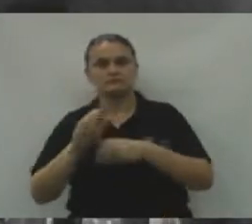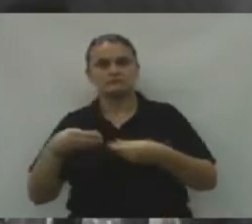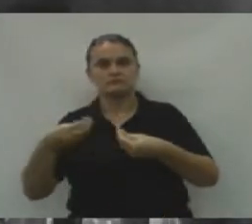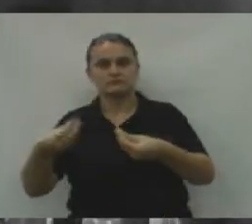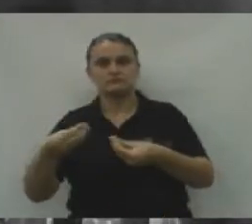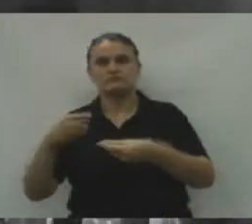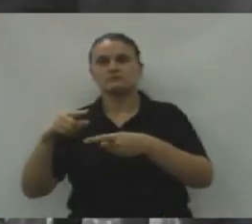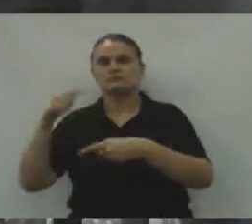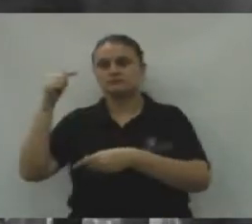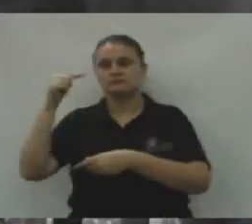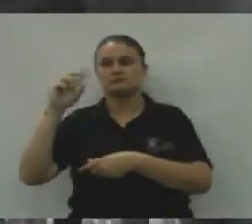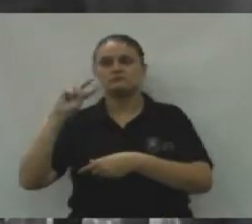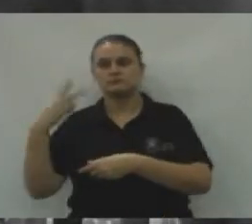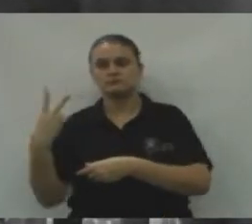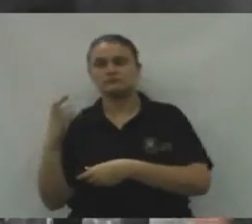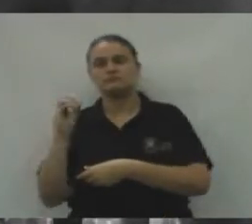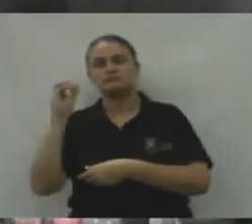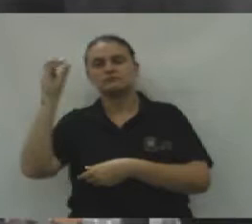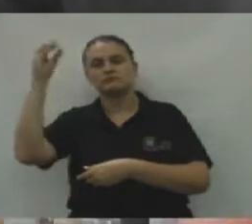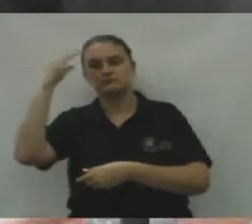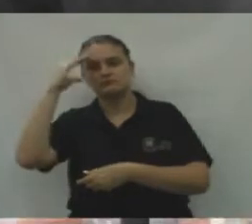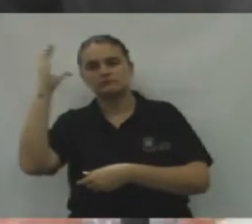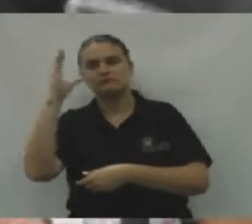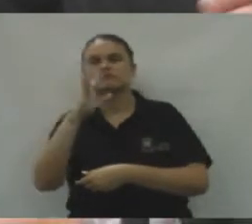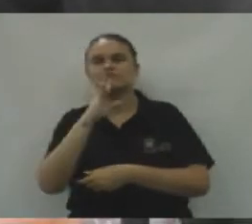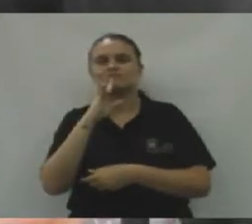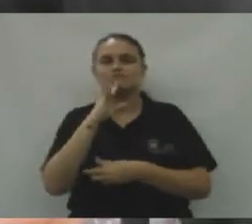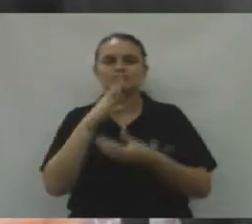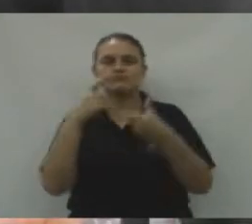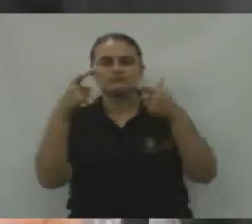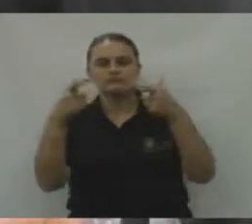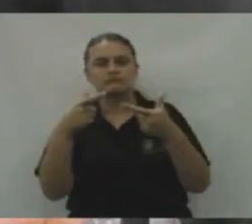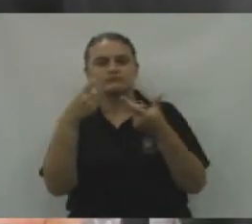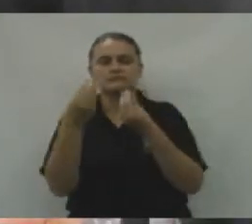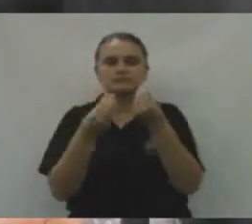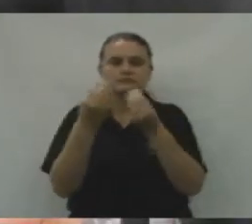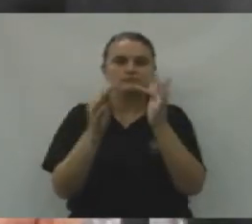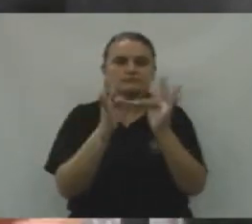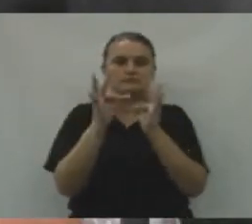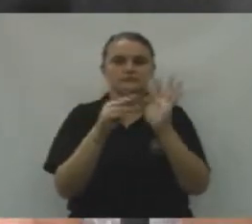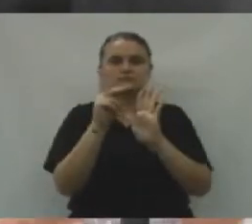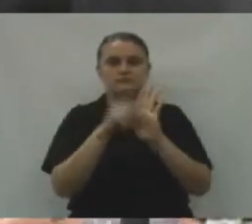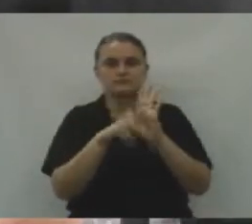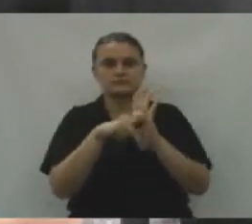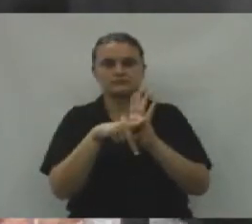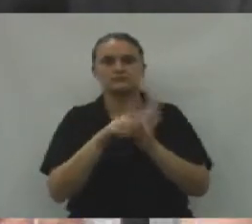6, 7 vereadores que fomos lá conhecer aquele projeto.